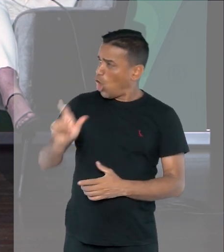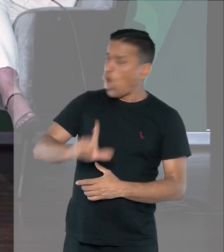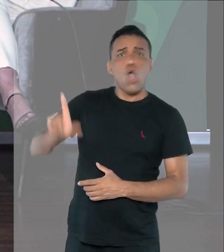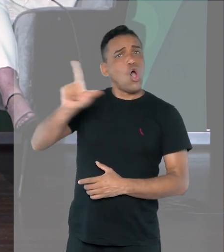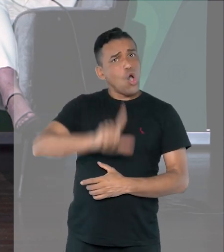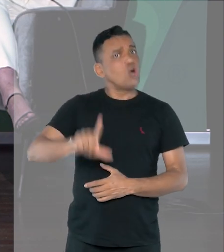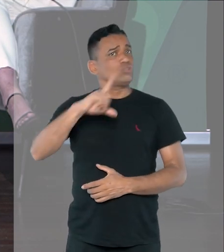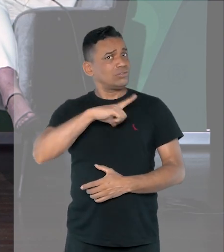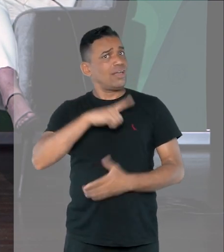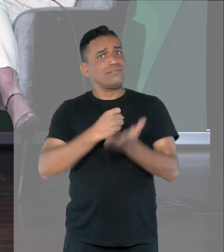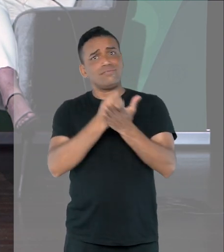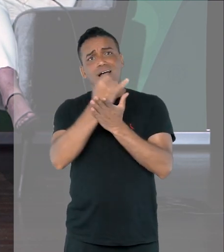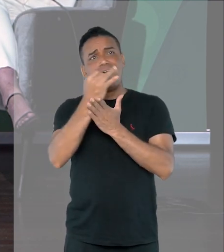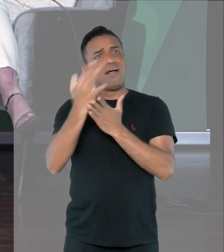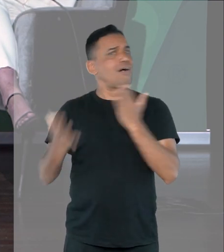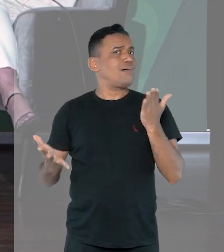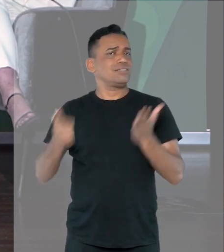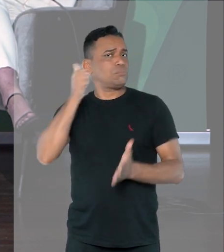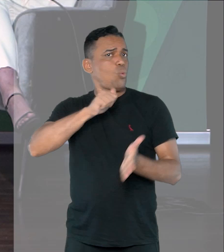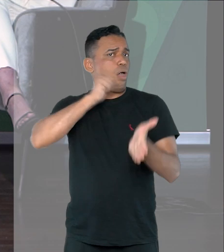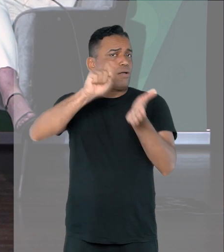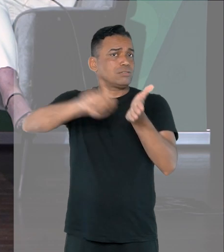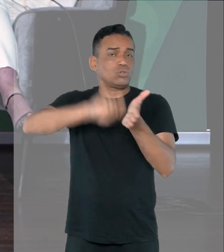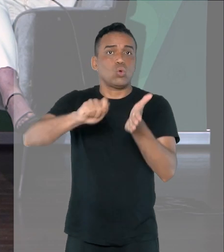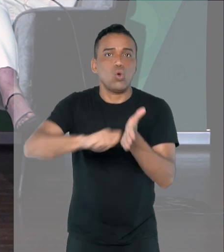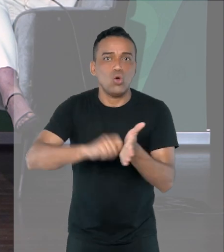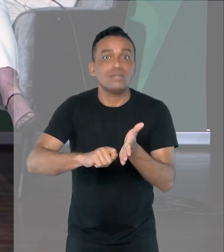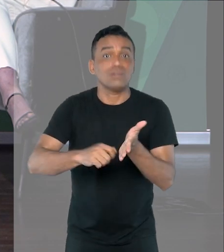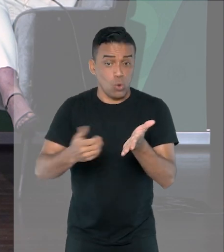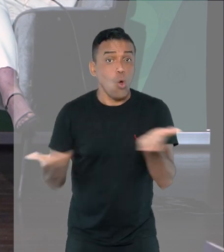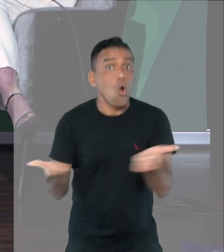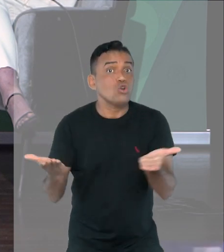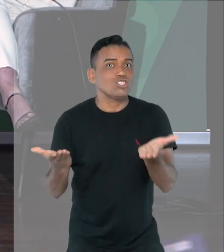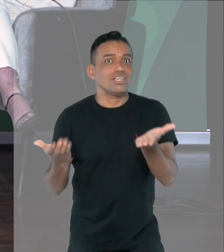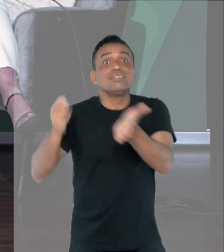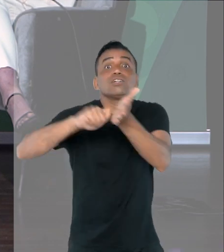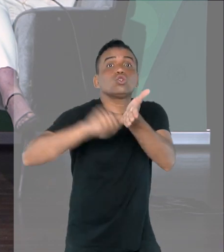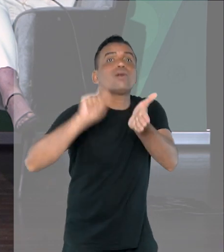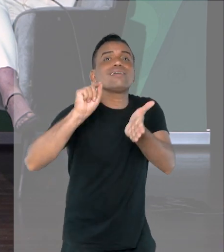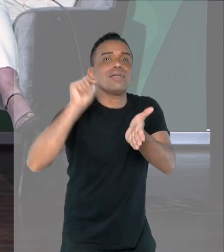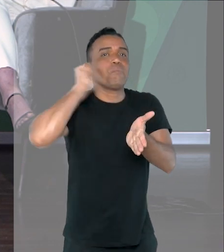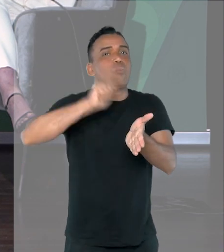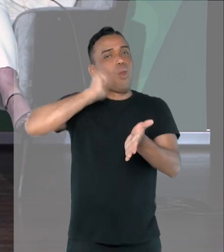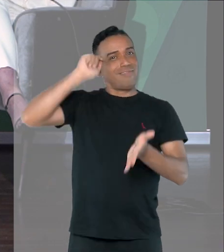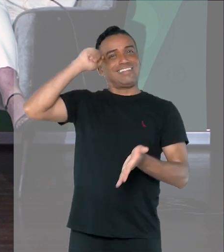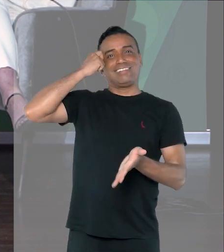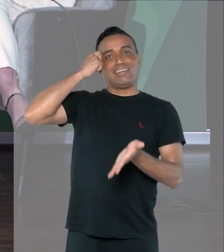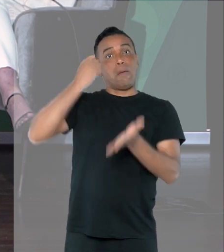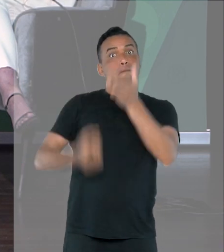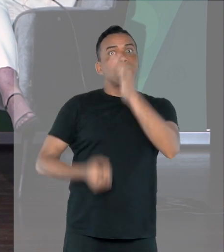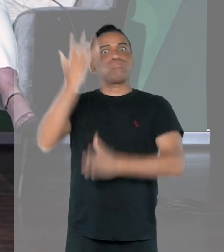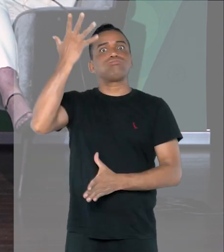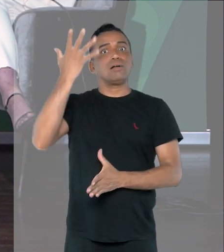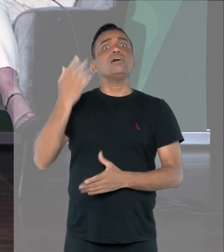Lógico. E temos grandes escritoras, e hoje as escritoras negras estão aparecendo também. Quer dizer, isso tudo é